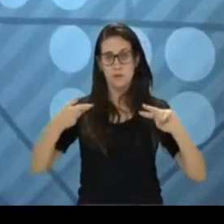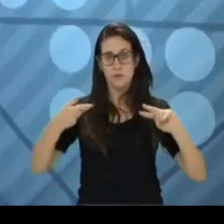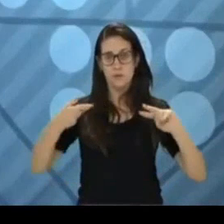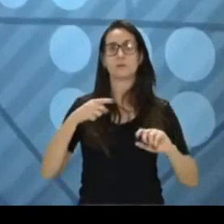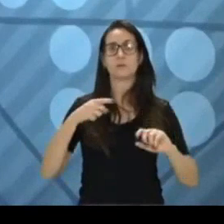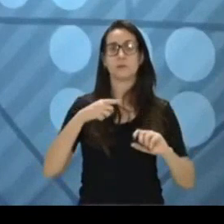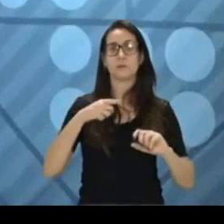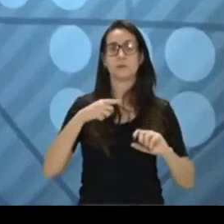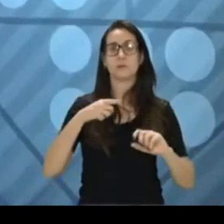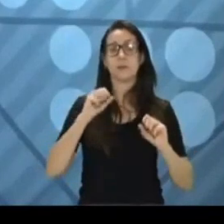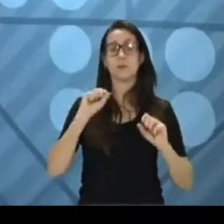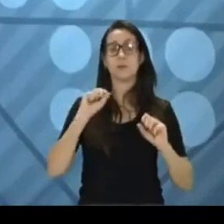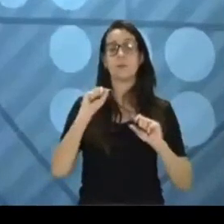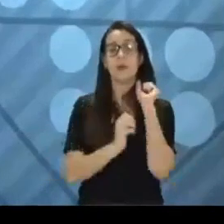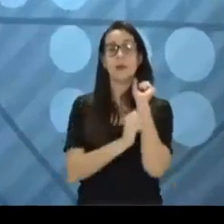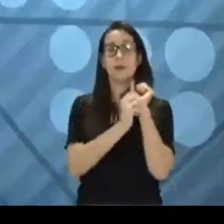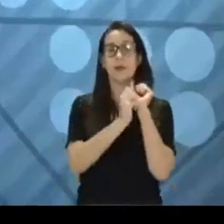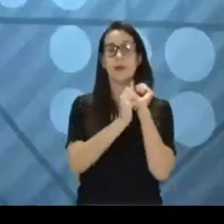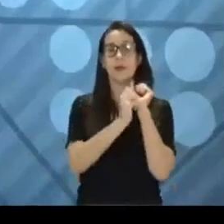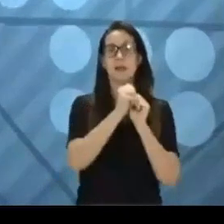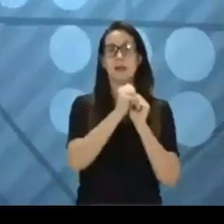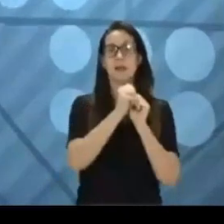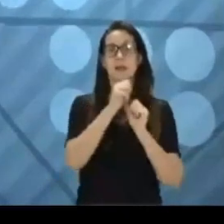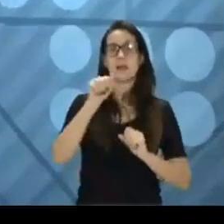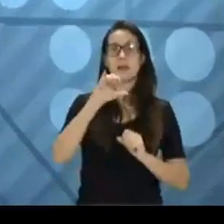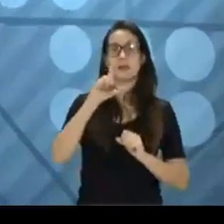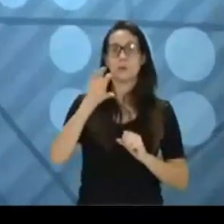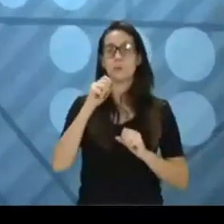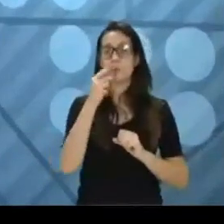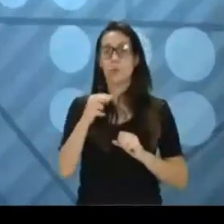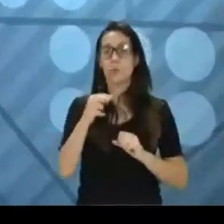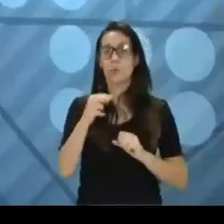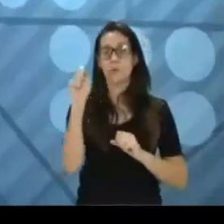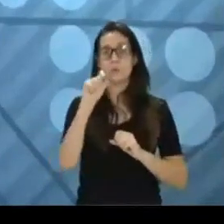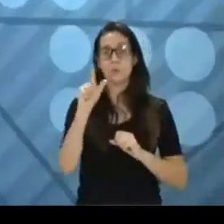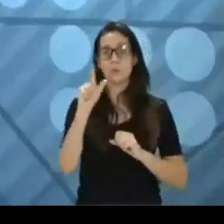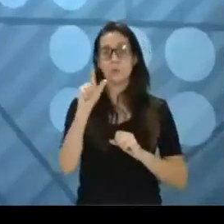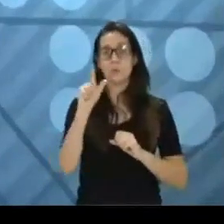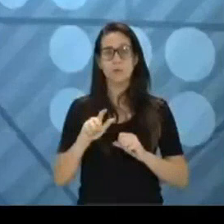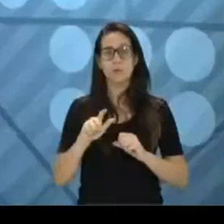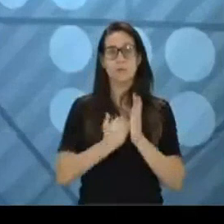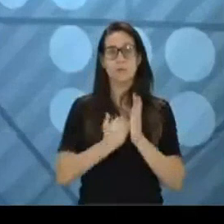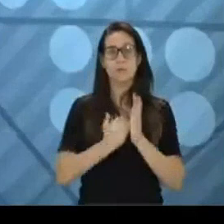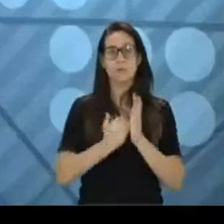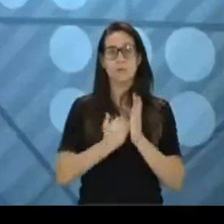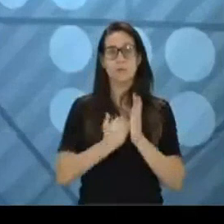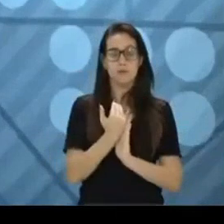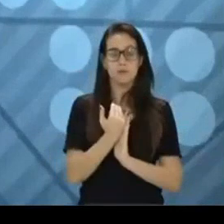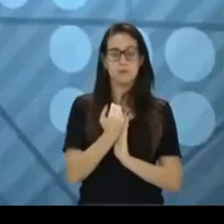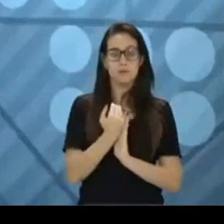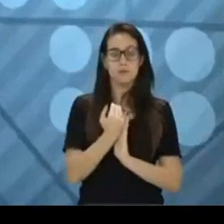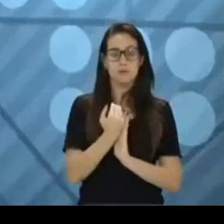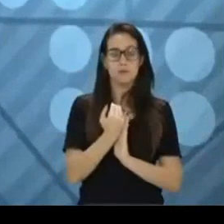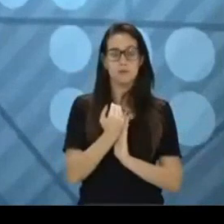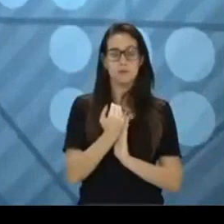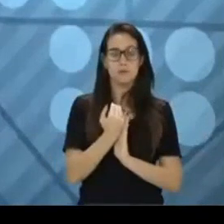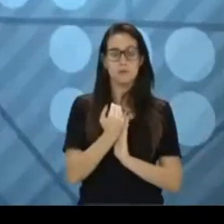ácido, então ele faz a coloração de tons mais azulados, então permitindo que seja definido,